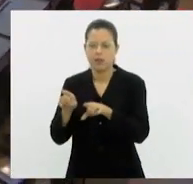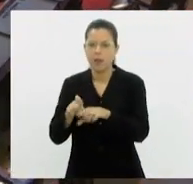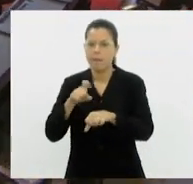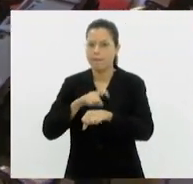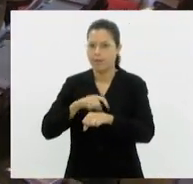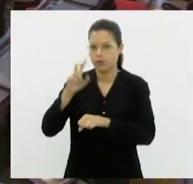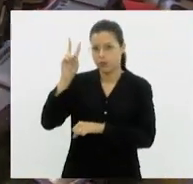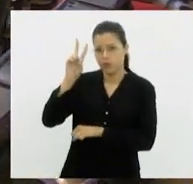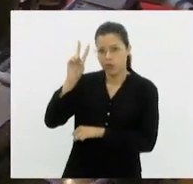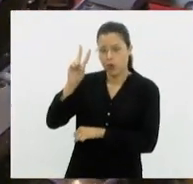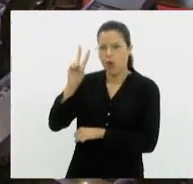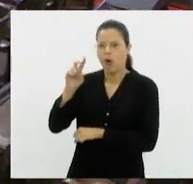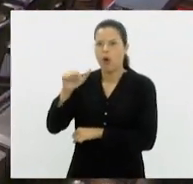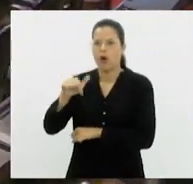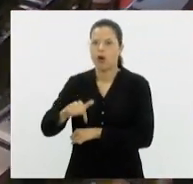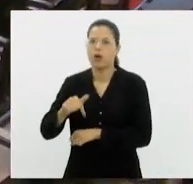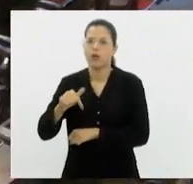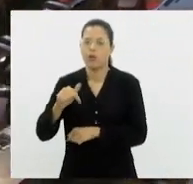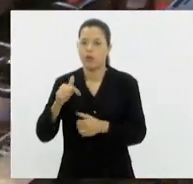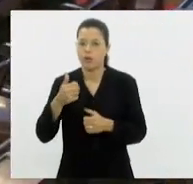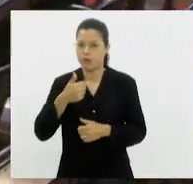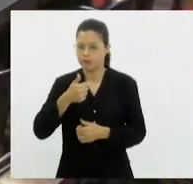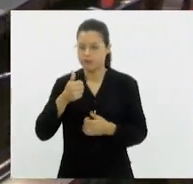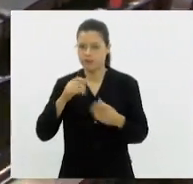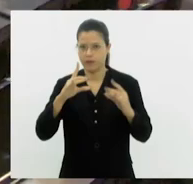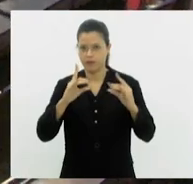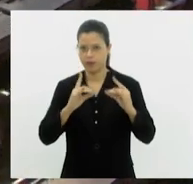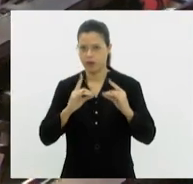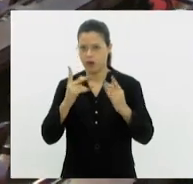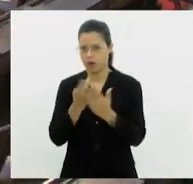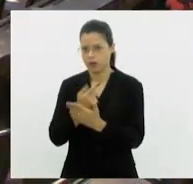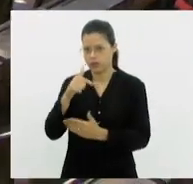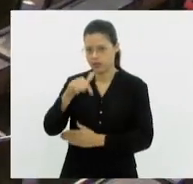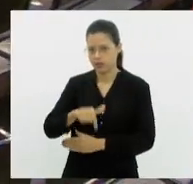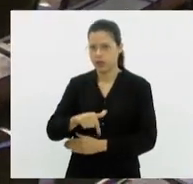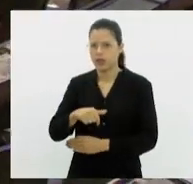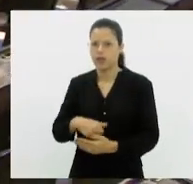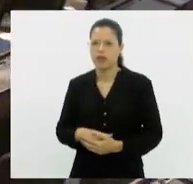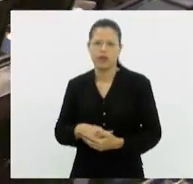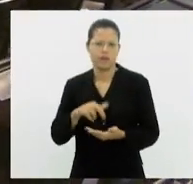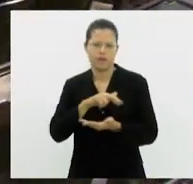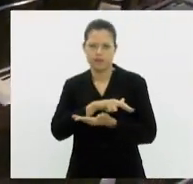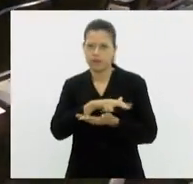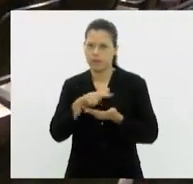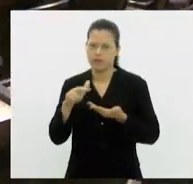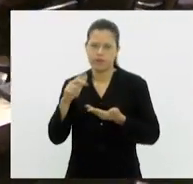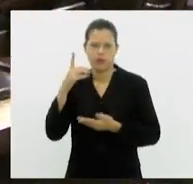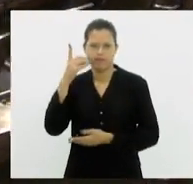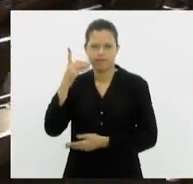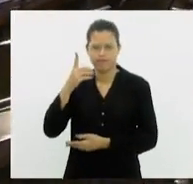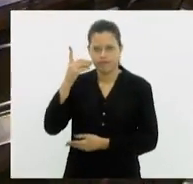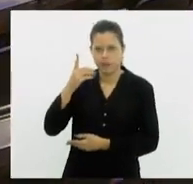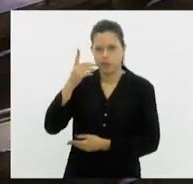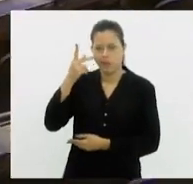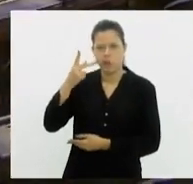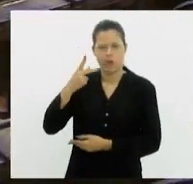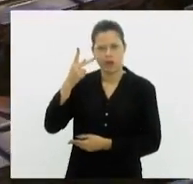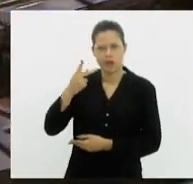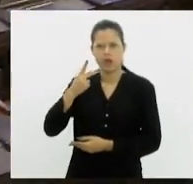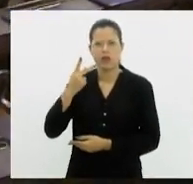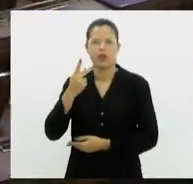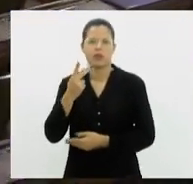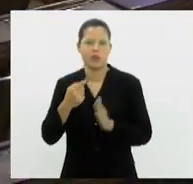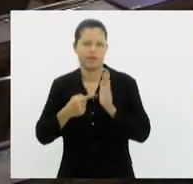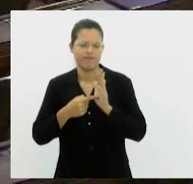acontece aqui na antiga sede do Parlamento Fluminense. Muitos parlamentares lamentaram essa perda, destacando sempre a alegria,